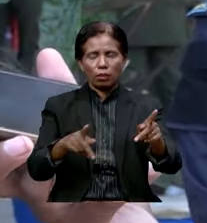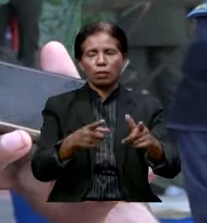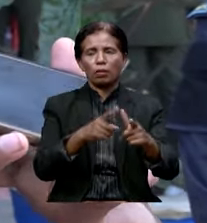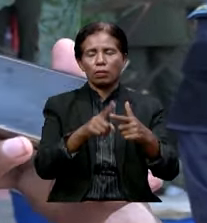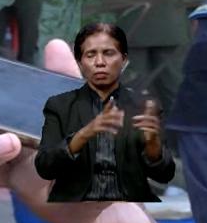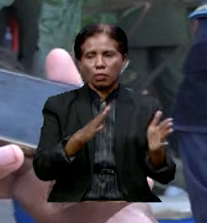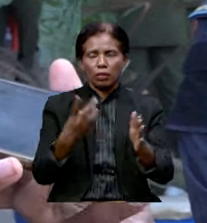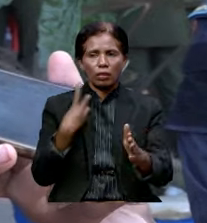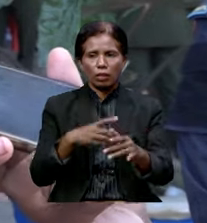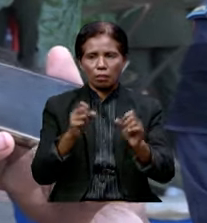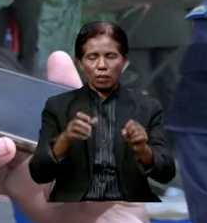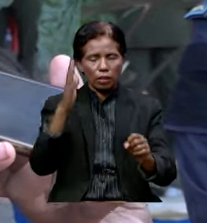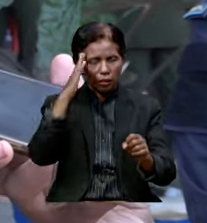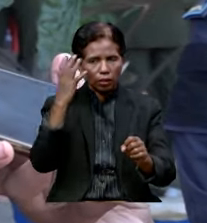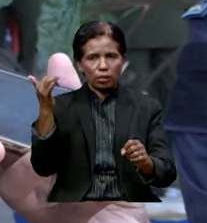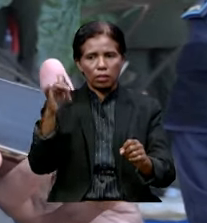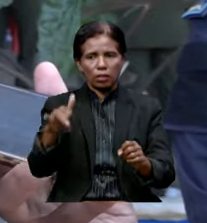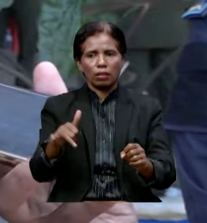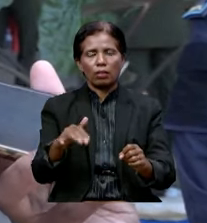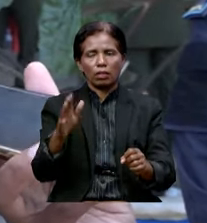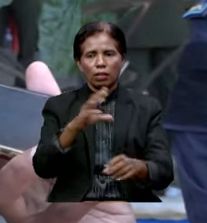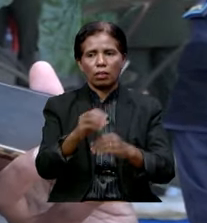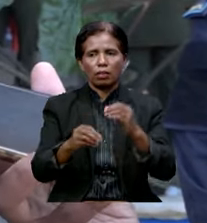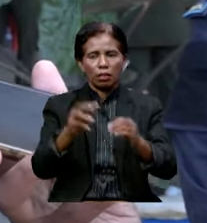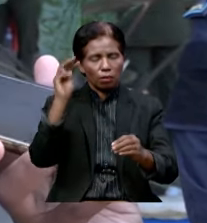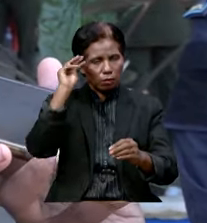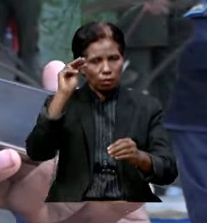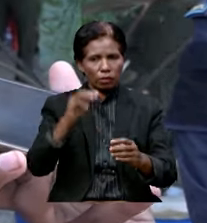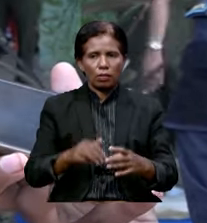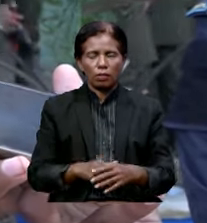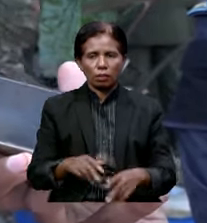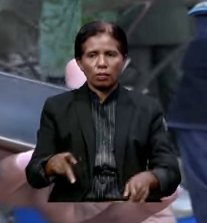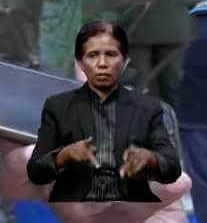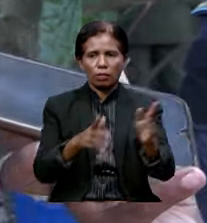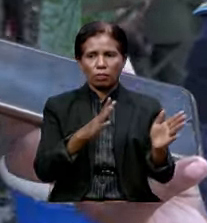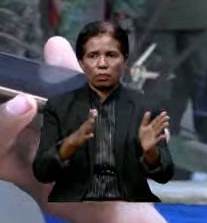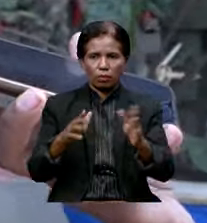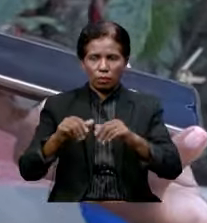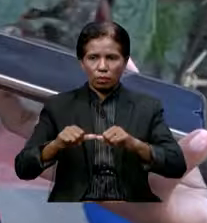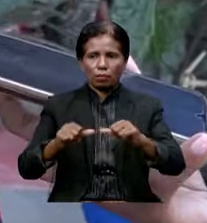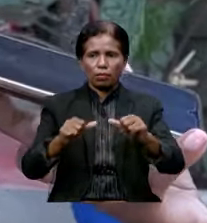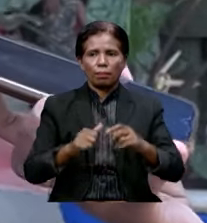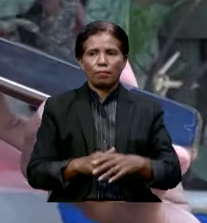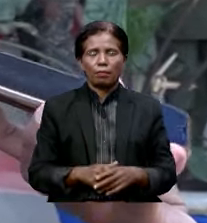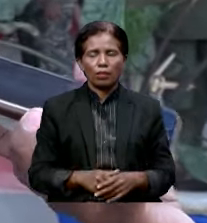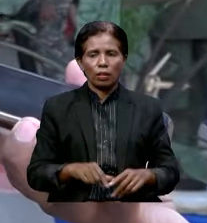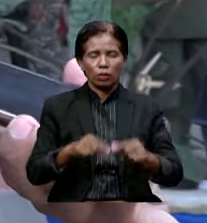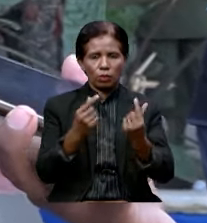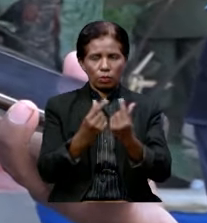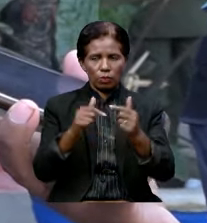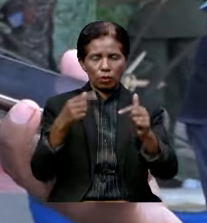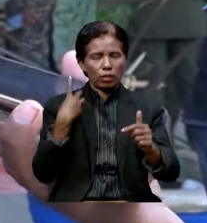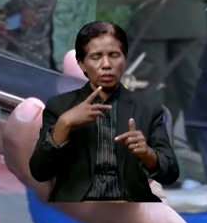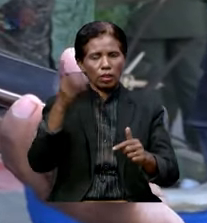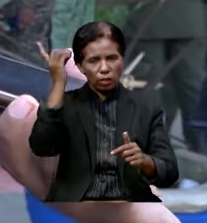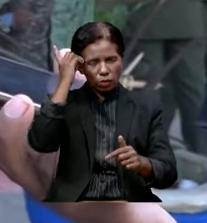tabele hatene ou sira maka tene eliu aí ministério público ne proceso continuação o se grupo hira kne te